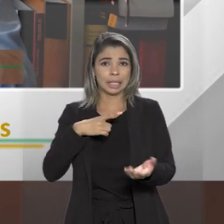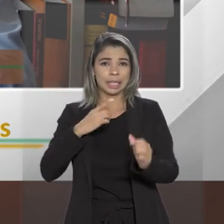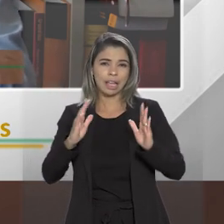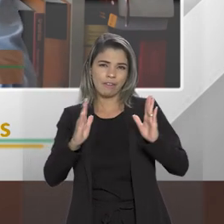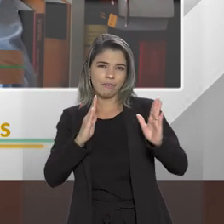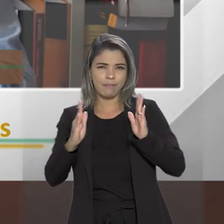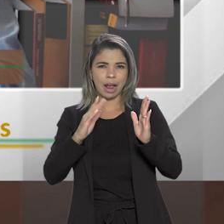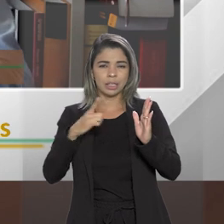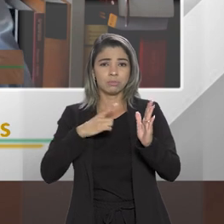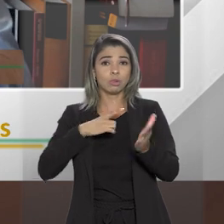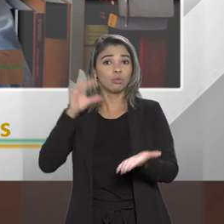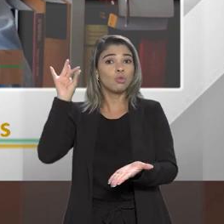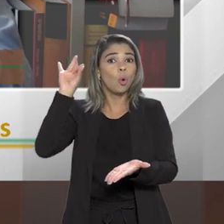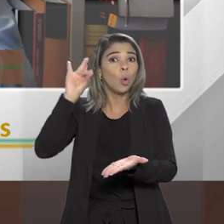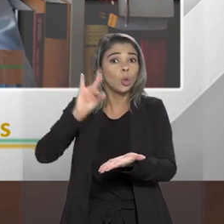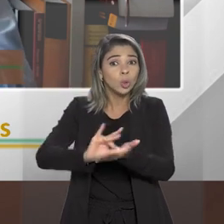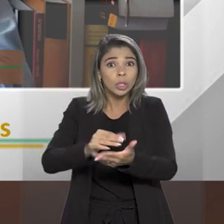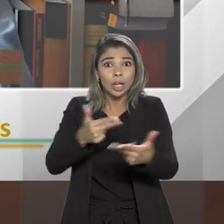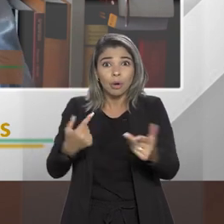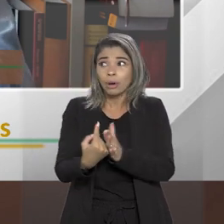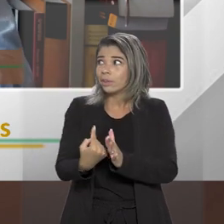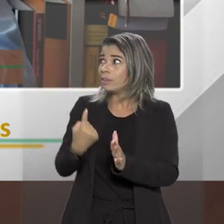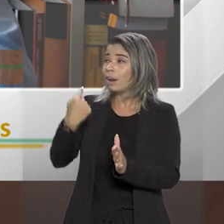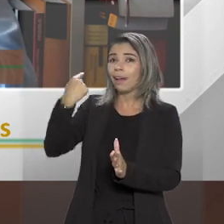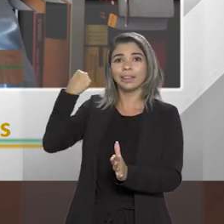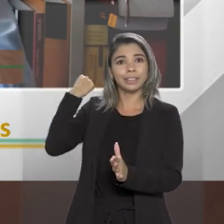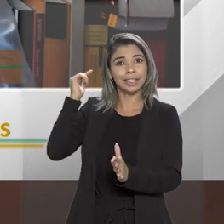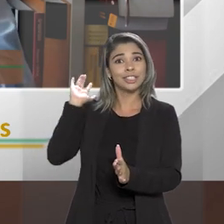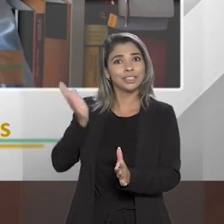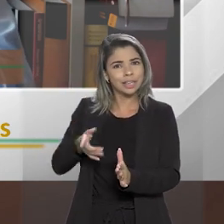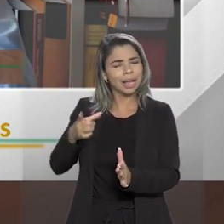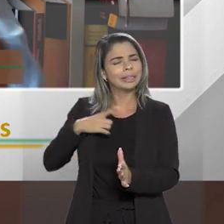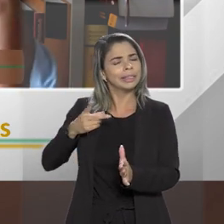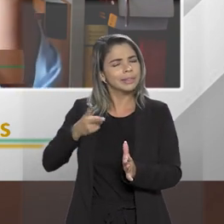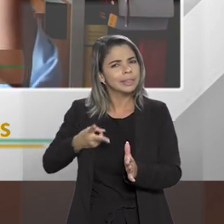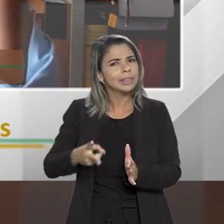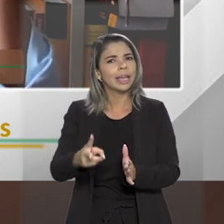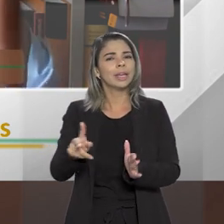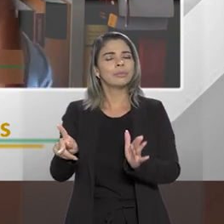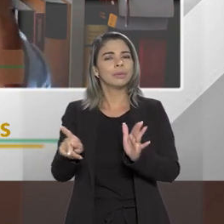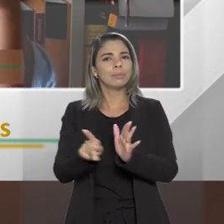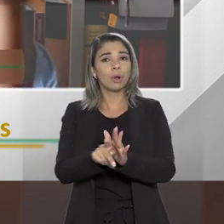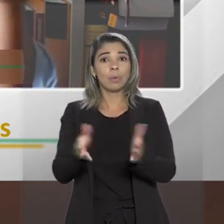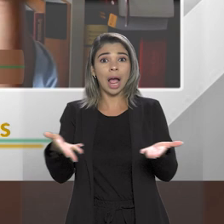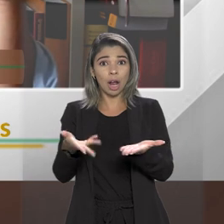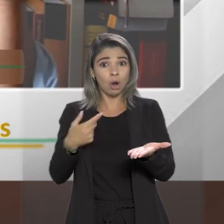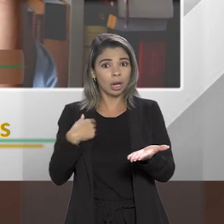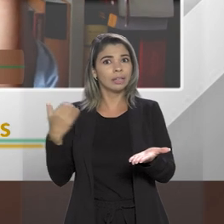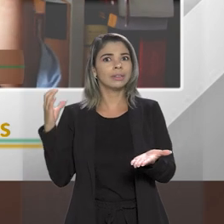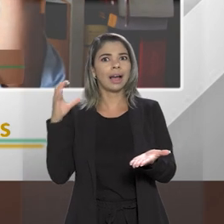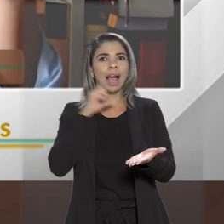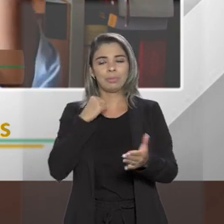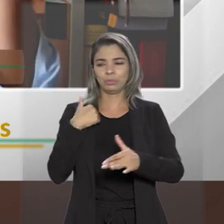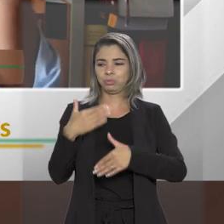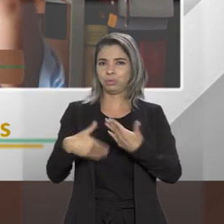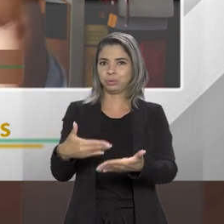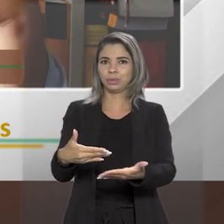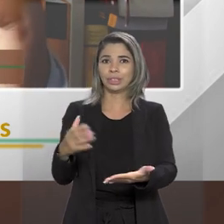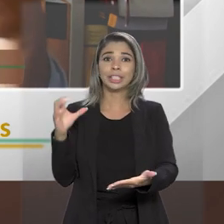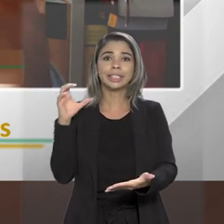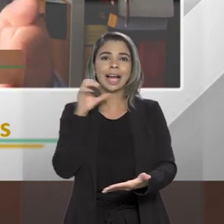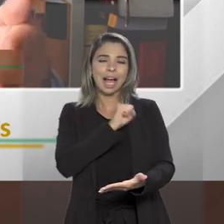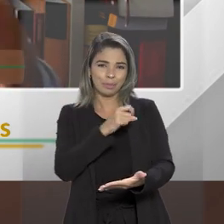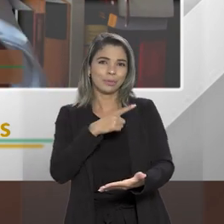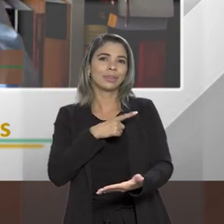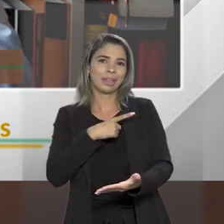de uma consolidação de 60 anos, feita paulatinamente e que agora se acelerou. Nos últimos anos houve uma aceleração